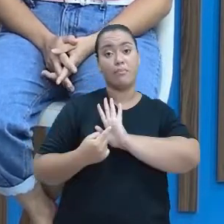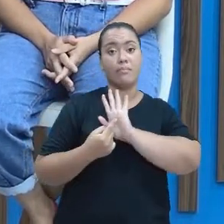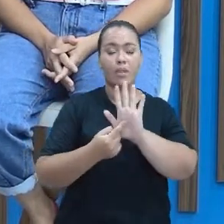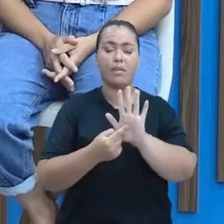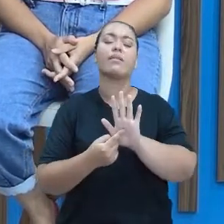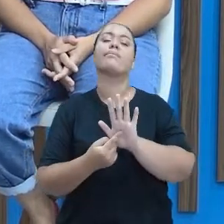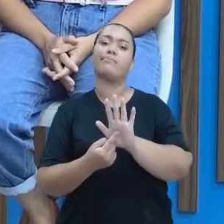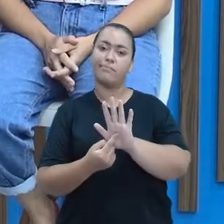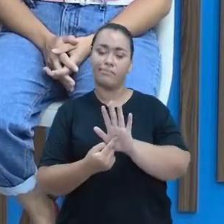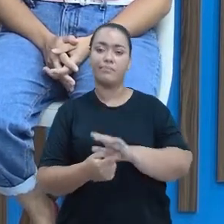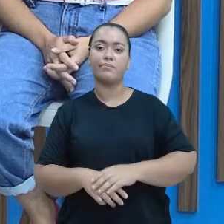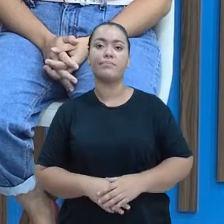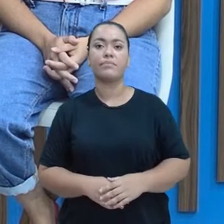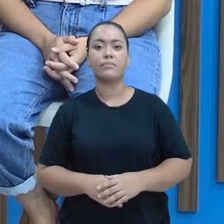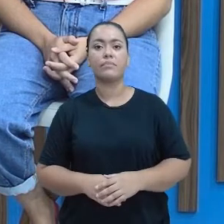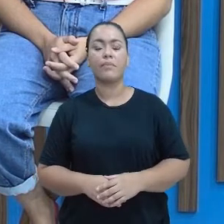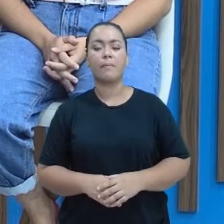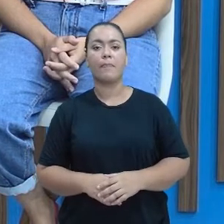nossa frente,